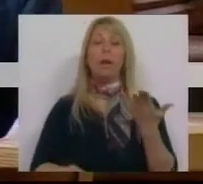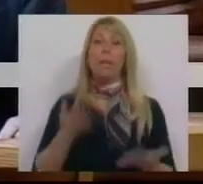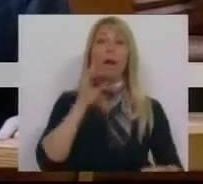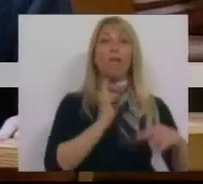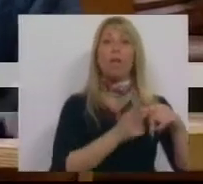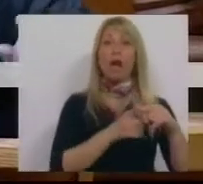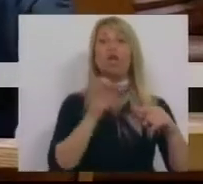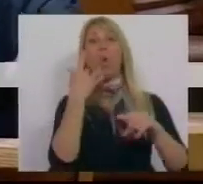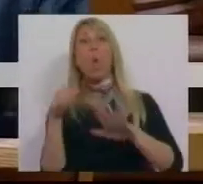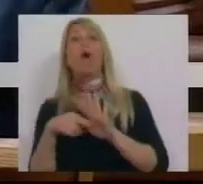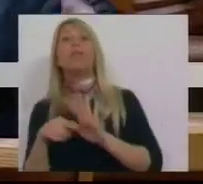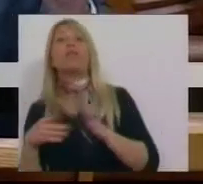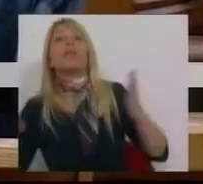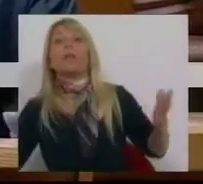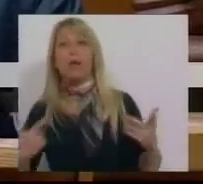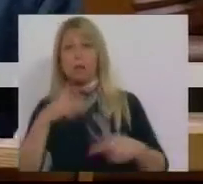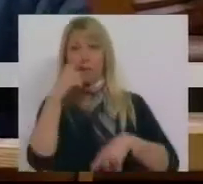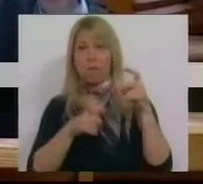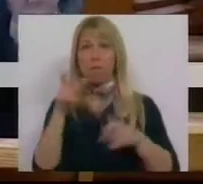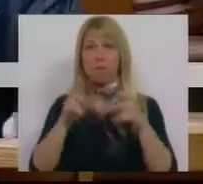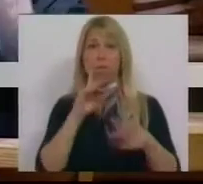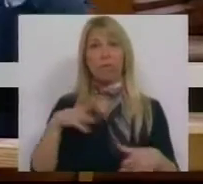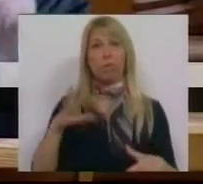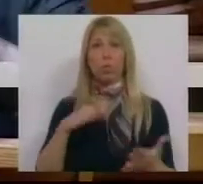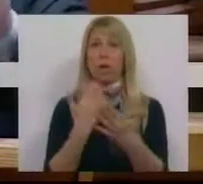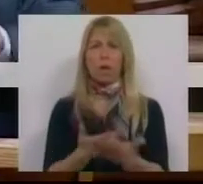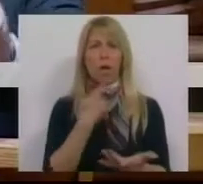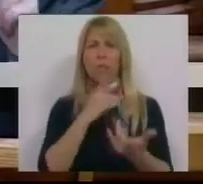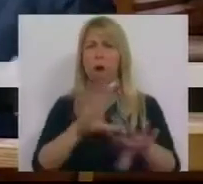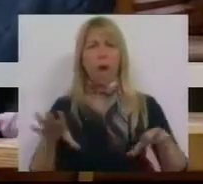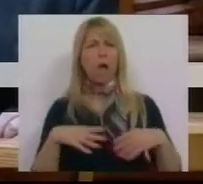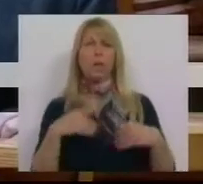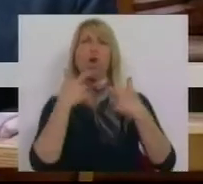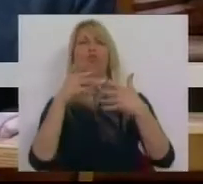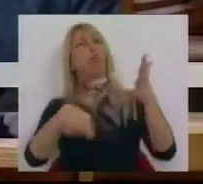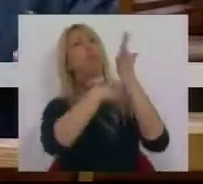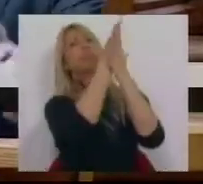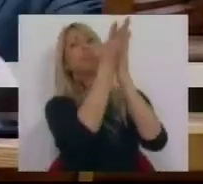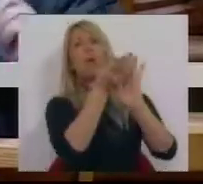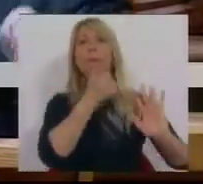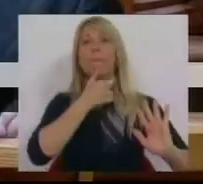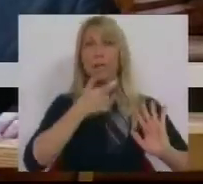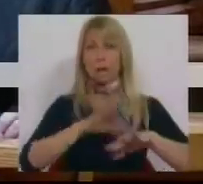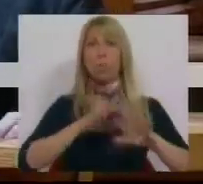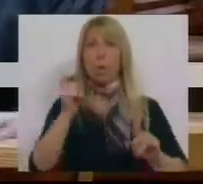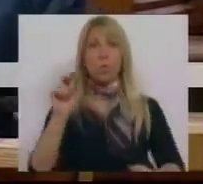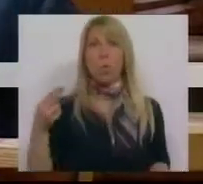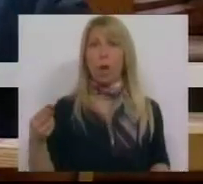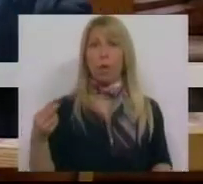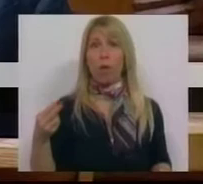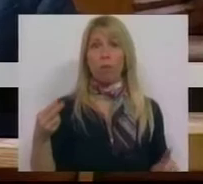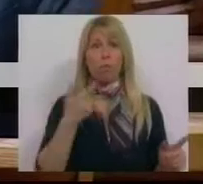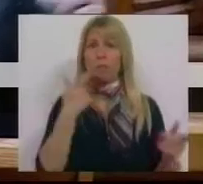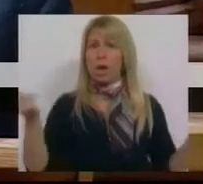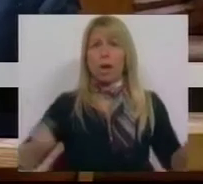povo português. Não podemos aceitar acriticamente todo o conjunto de medidas acerca do euro. Não pode ser. Isso